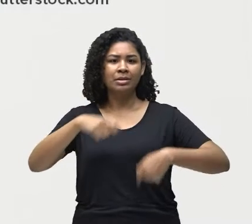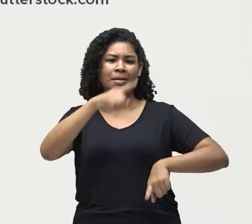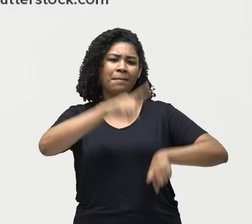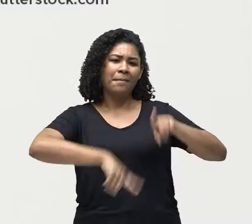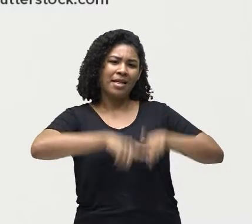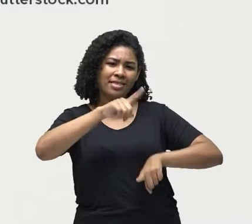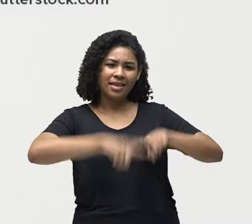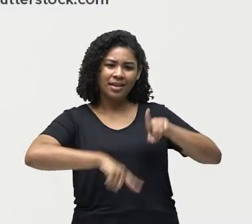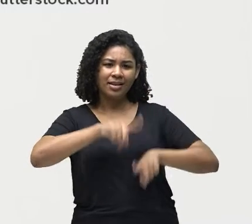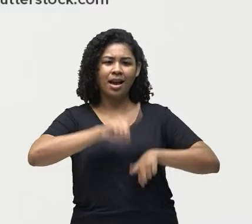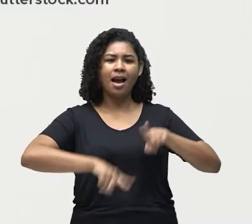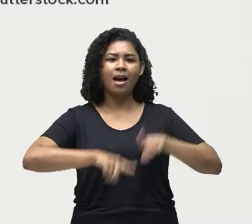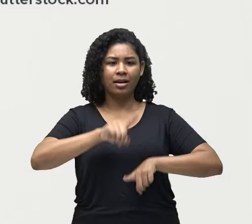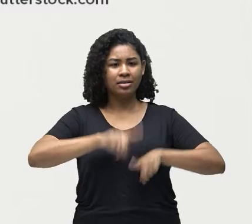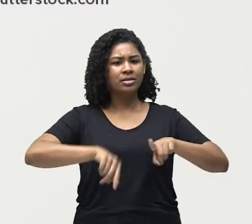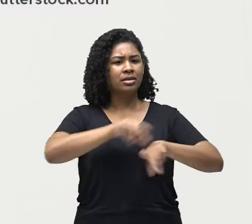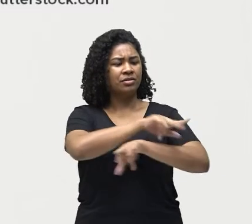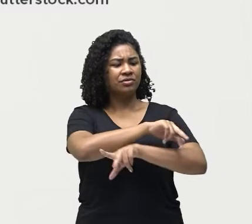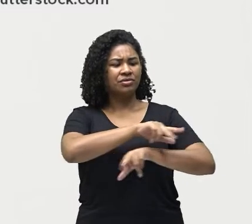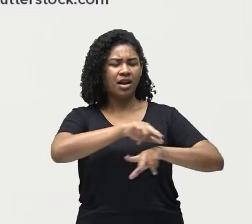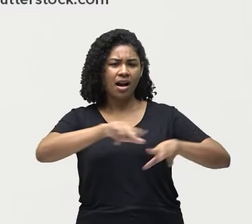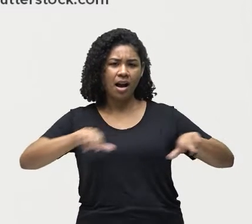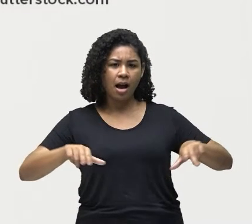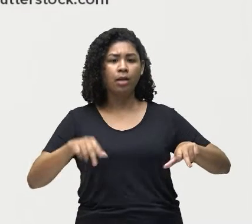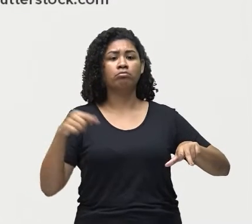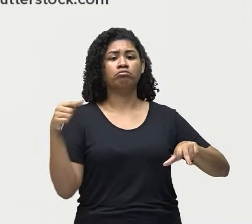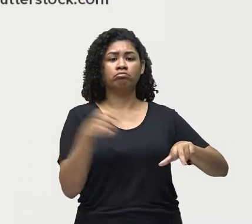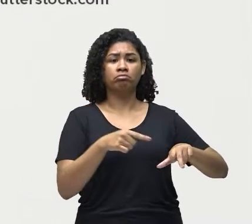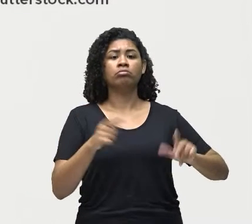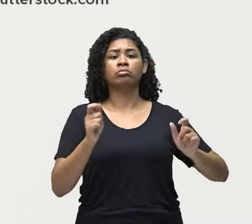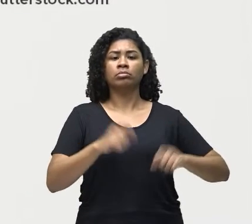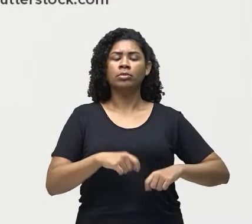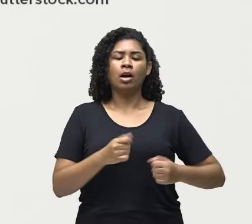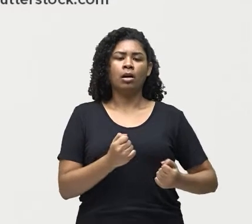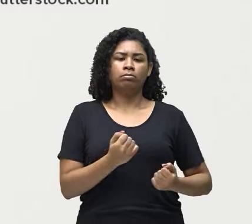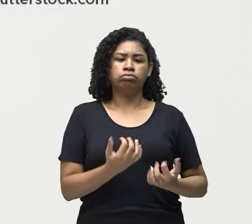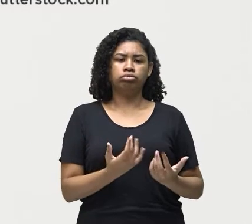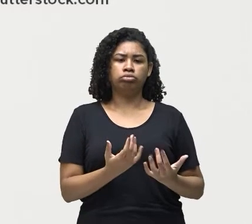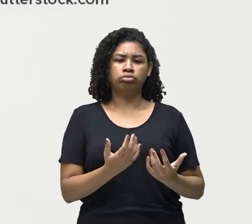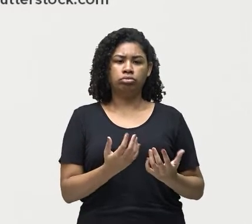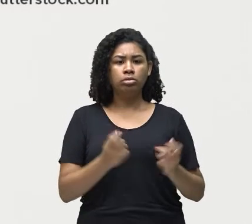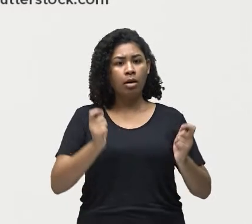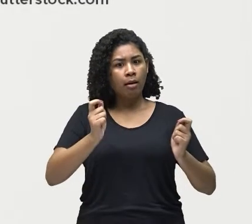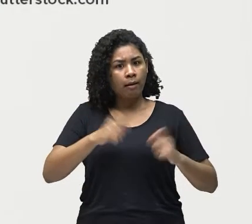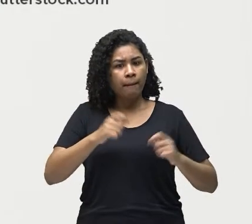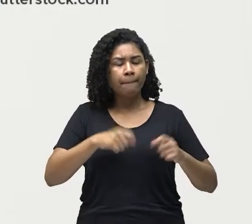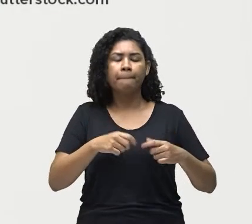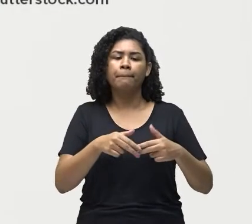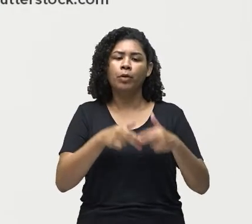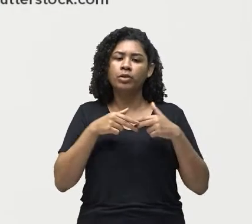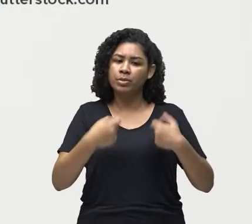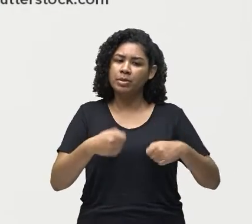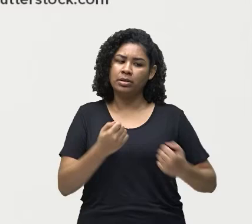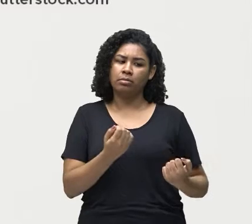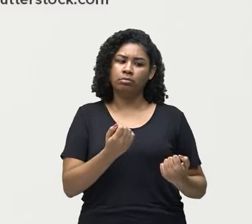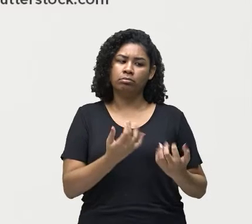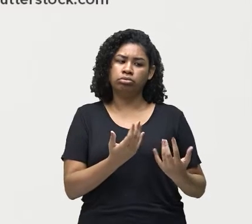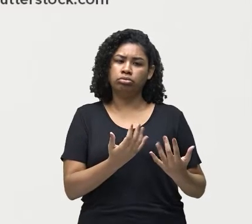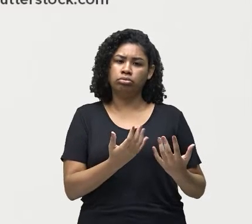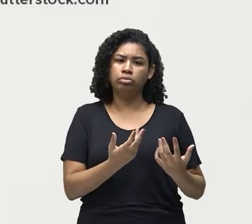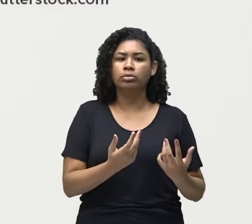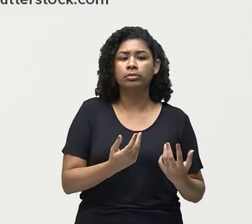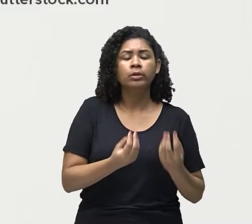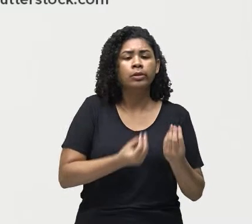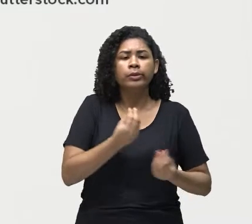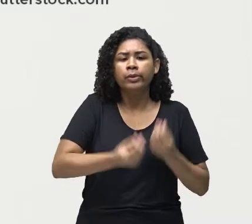combustíveis. Para aquecer, para aumentar a temperatura daquela água, eu vou precisar queimar combustíveis. Quais são